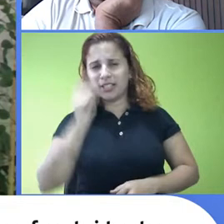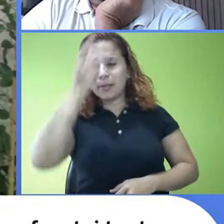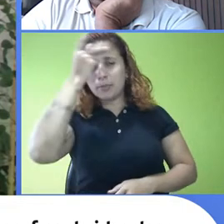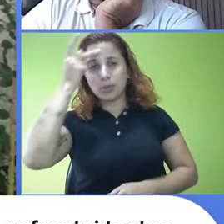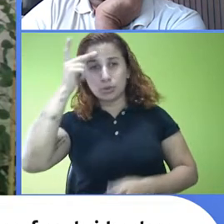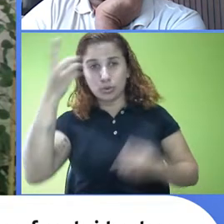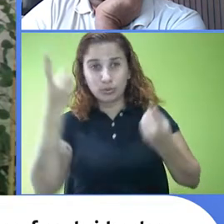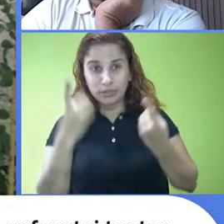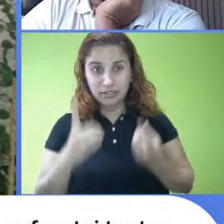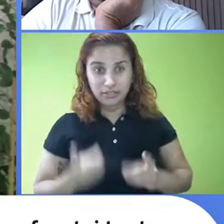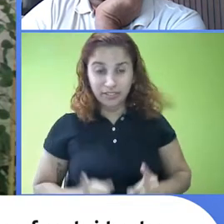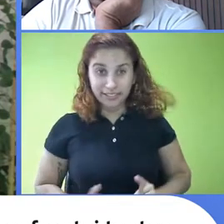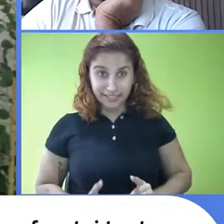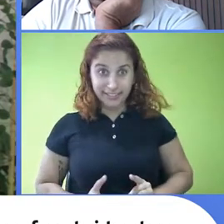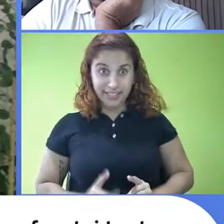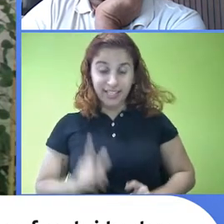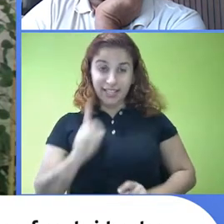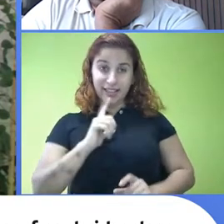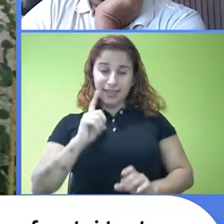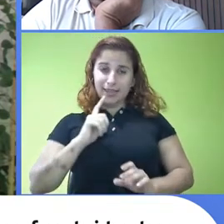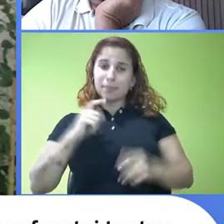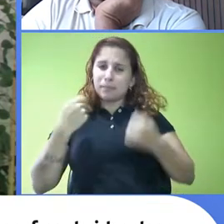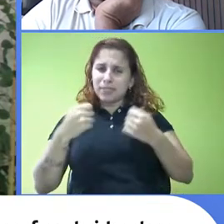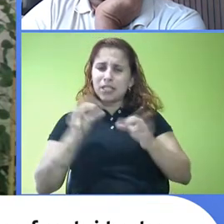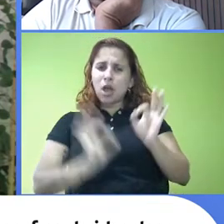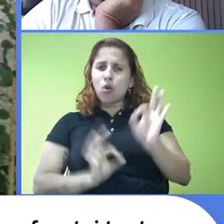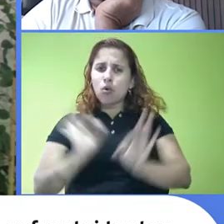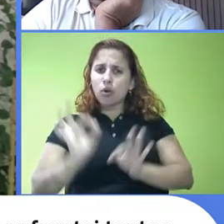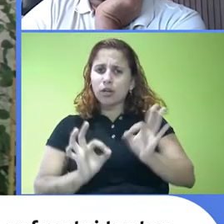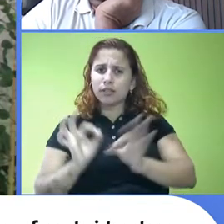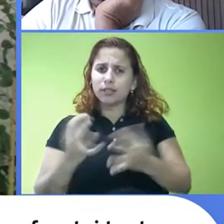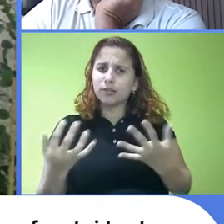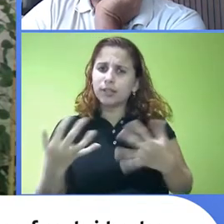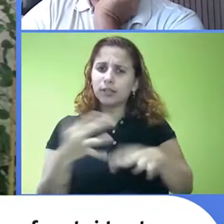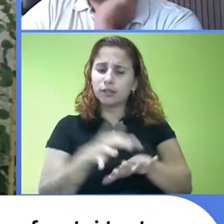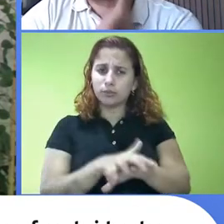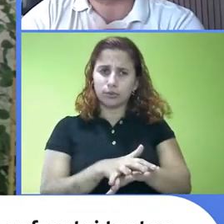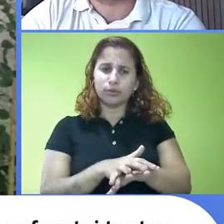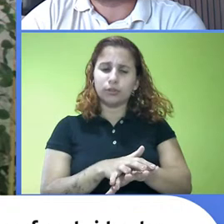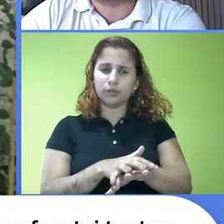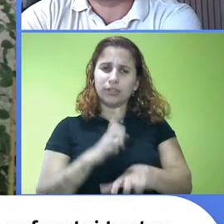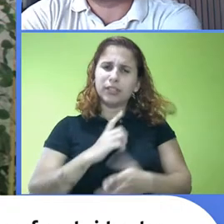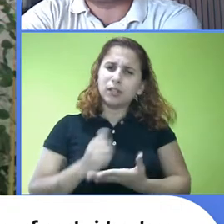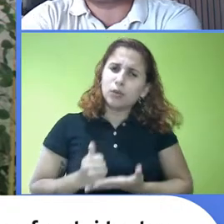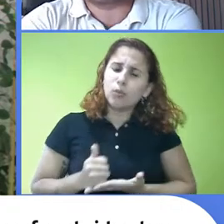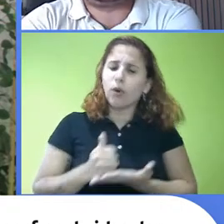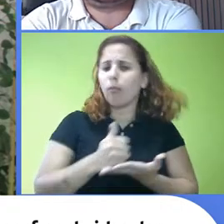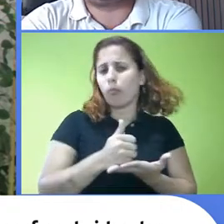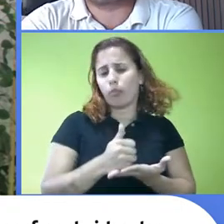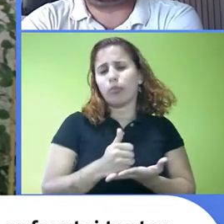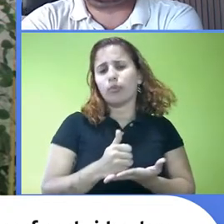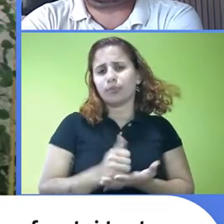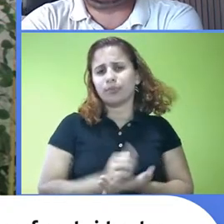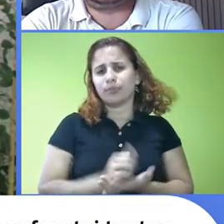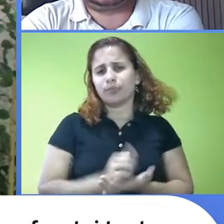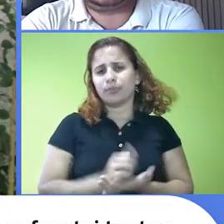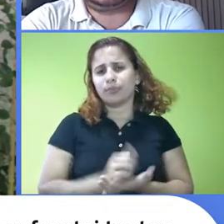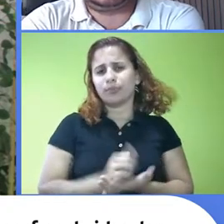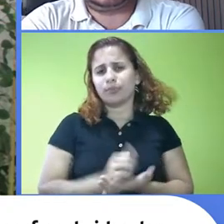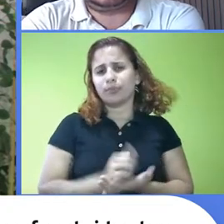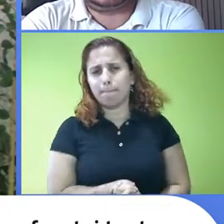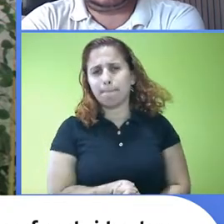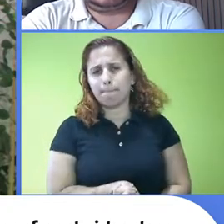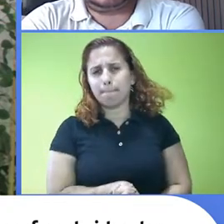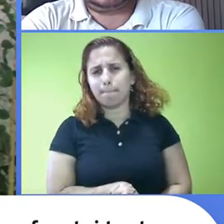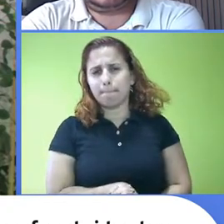sobretudo, os ajustes para a inclusão. E aí podia casar um pouco com a questão do emprego apoiado, né, que a gente tem debatido tanto, né? É isso. A